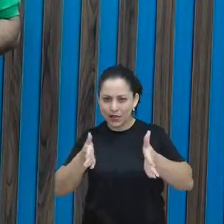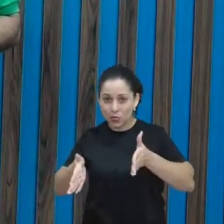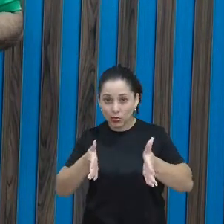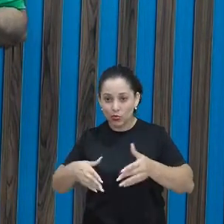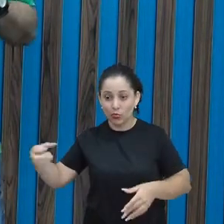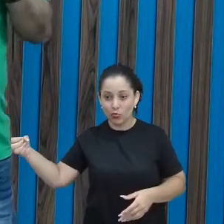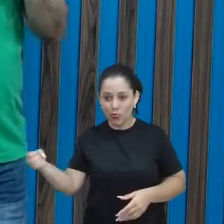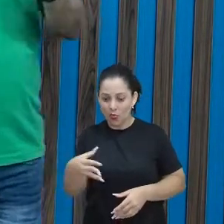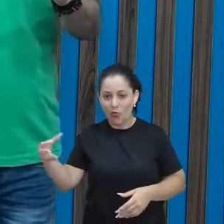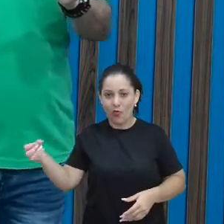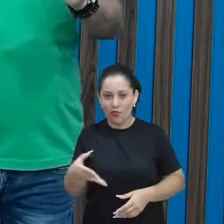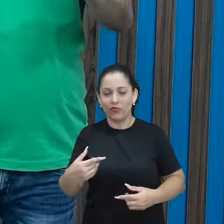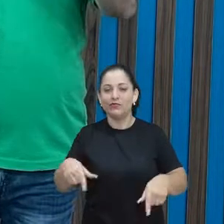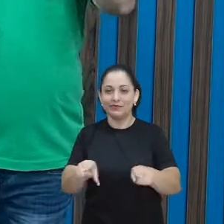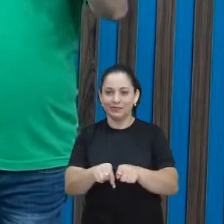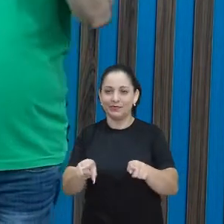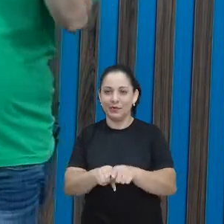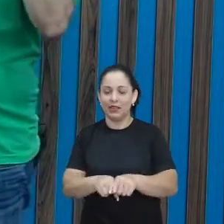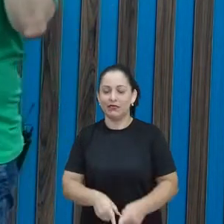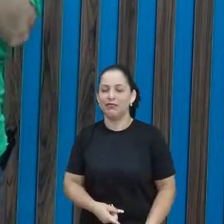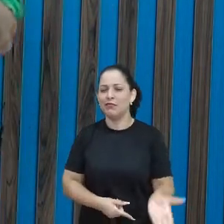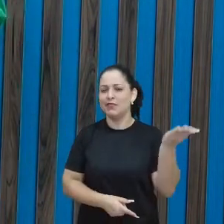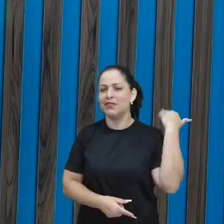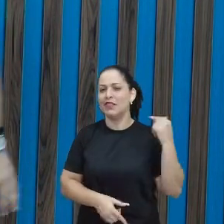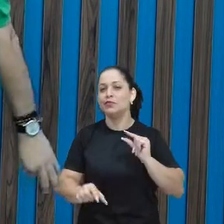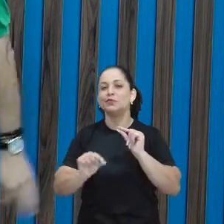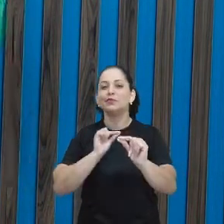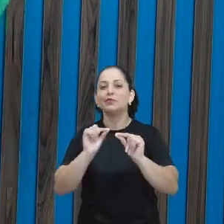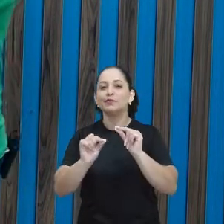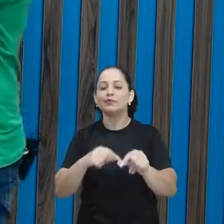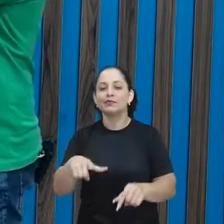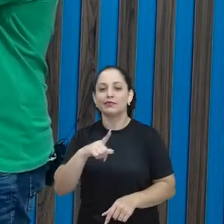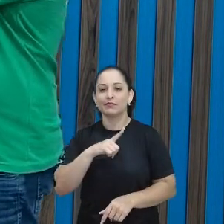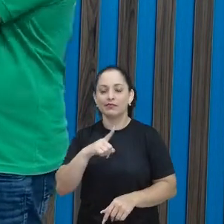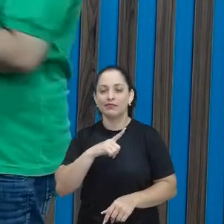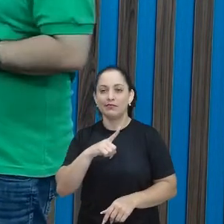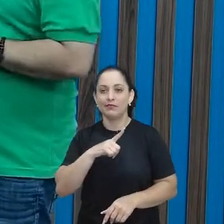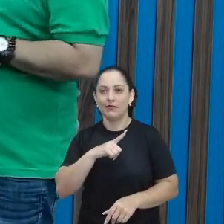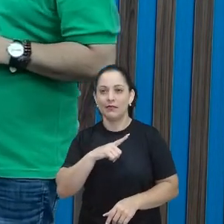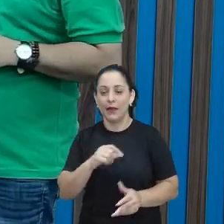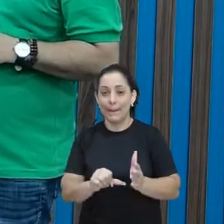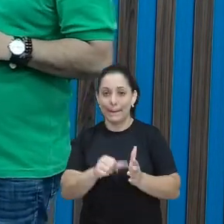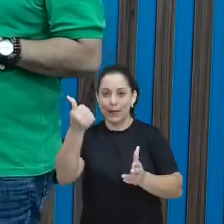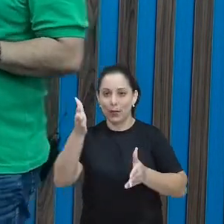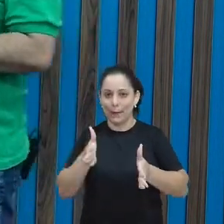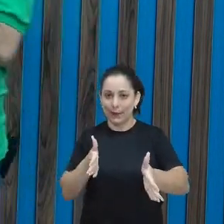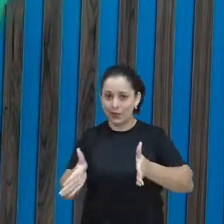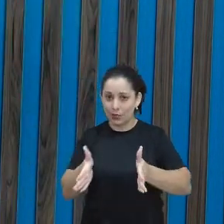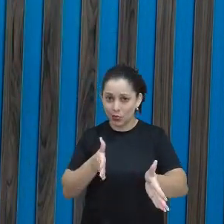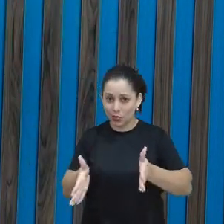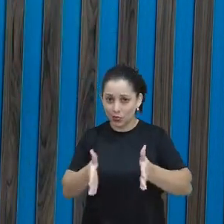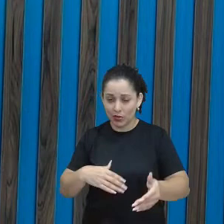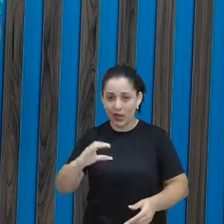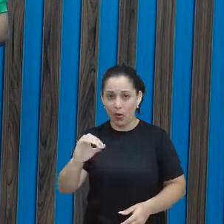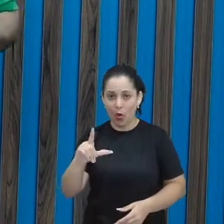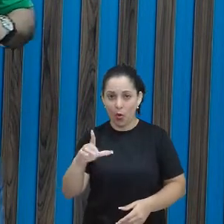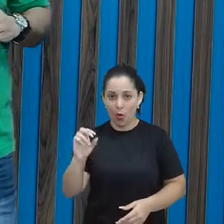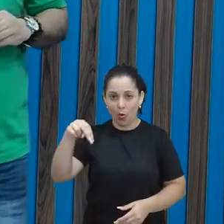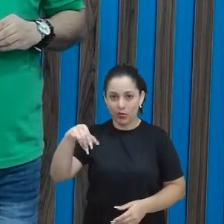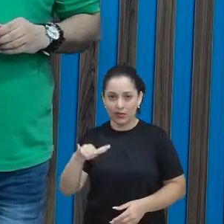aula, porque na aula passada, o que foi que a gente viu? A gente falou sobre o primeiro período colonial e as